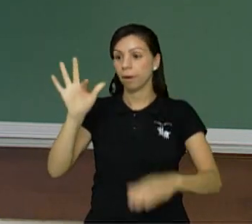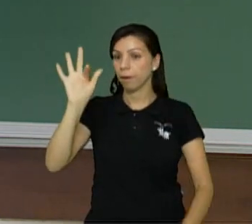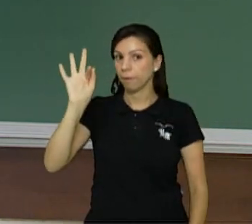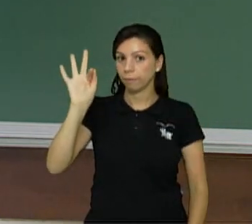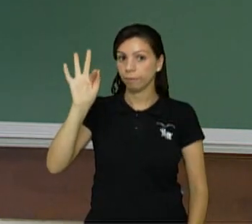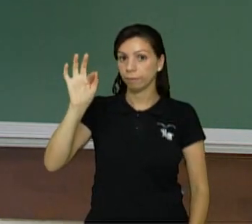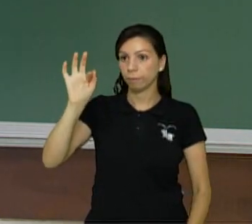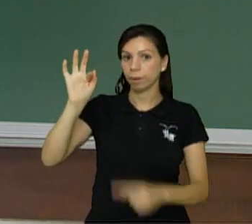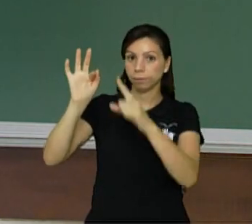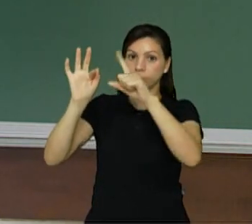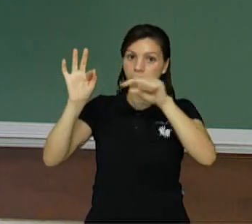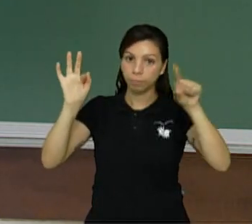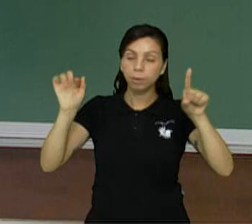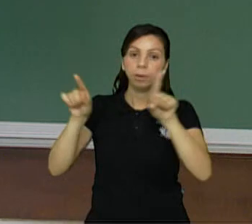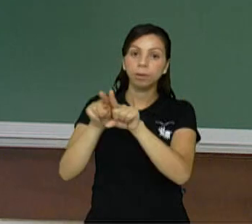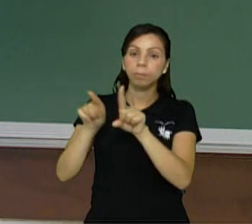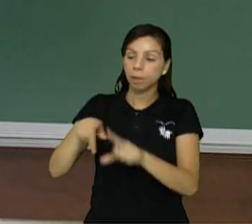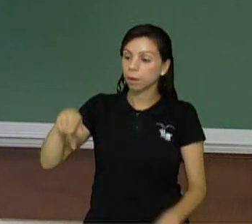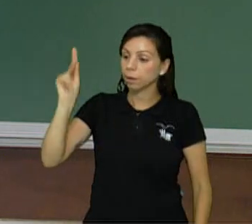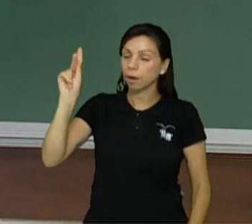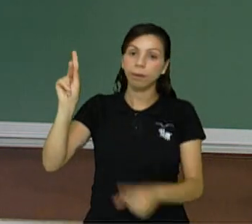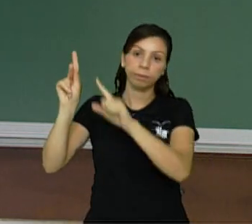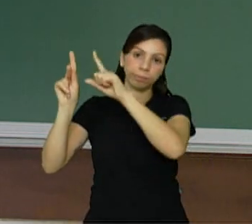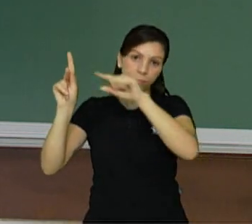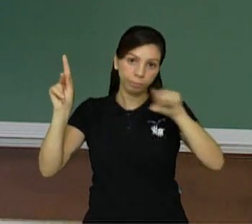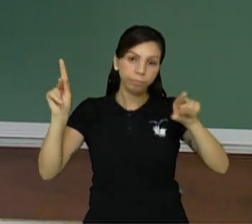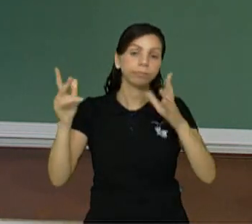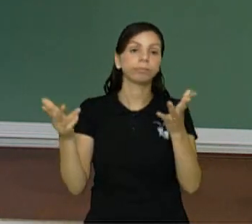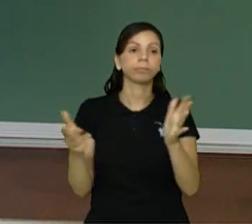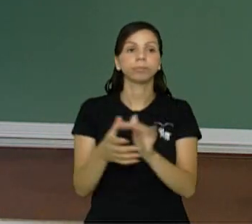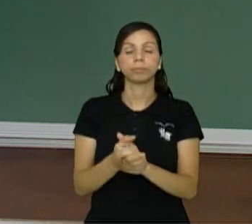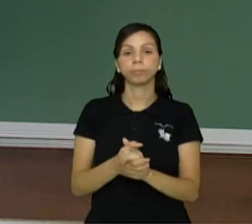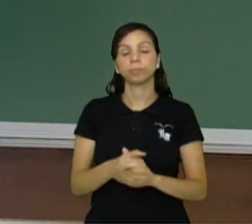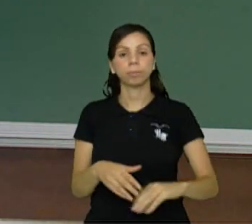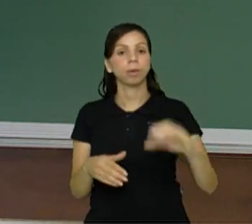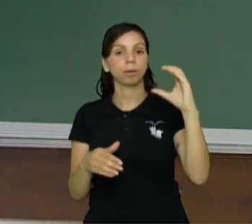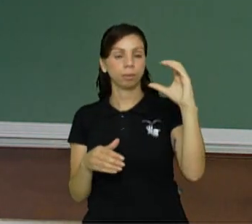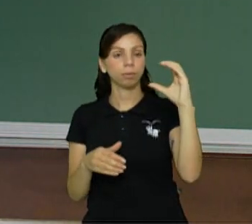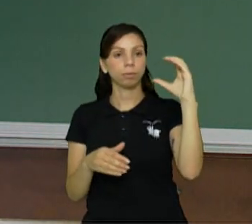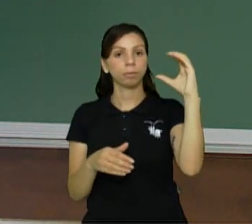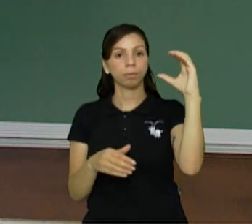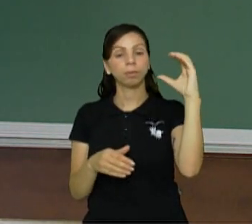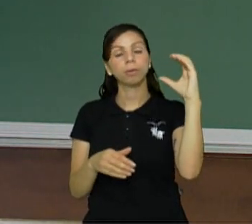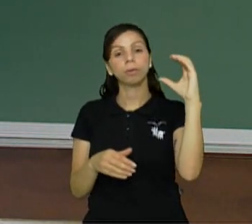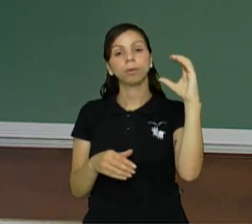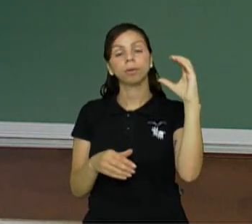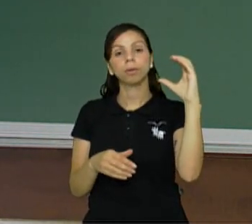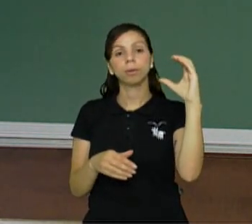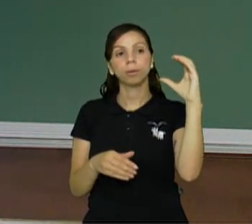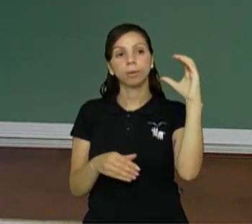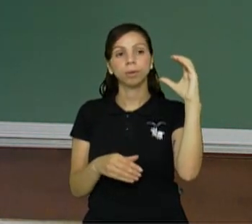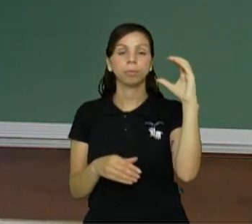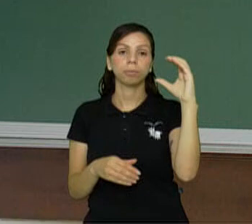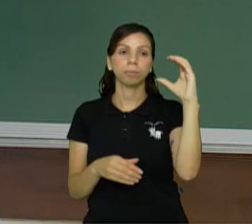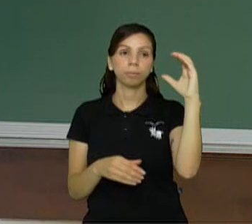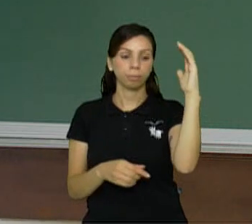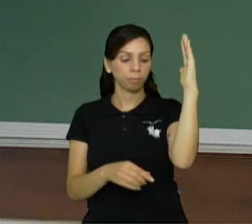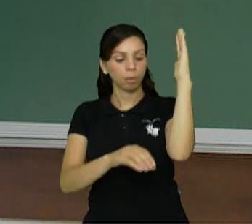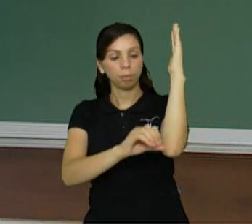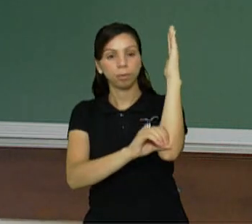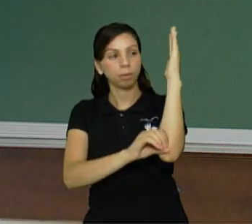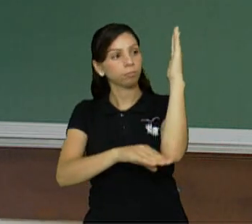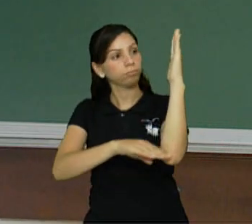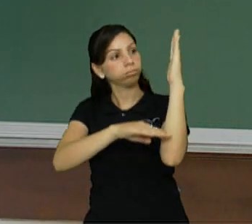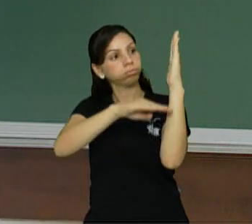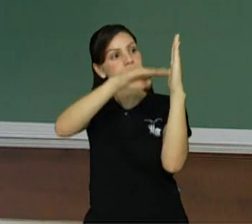também. E vale a seguinte ideia. Pessoal, a escala Celsius para a fusão do gelo e ebulição da água, ela sai de 0 vai até